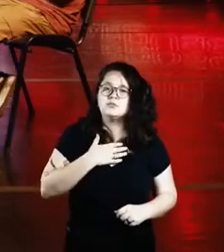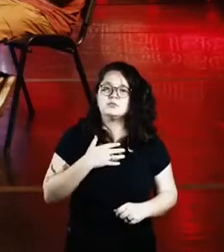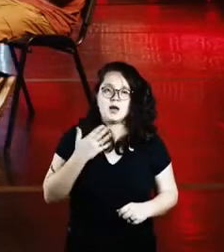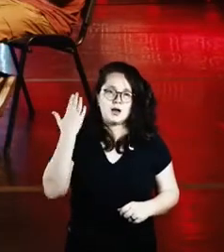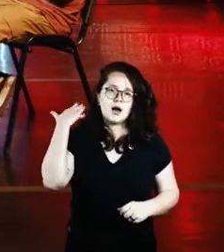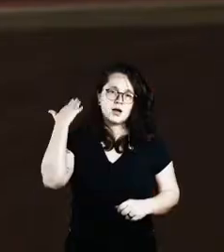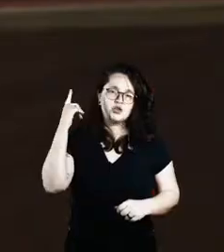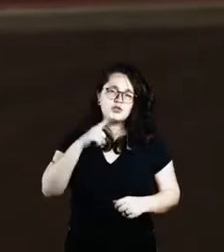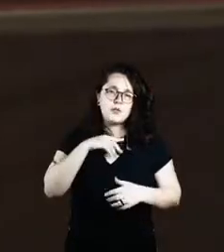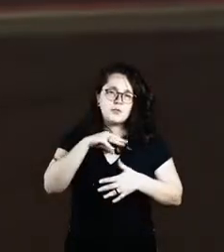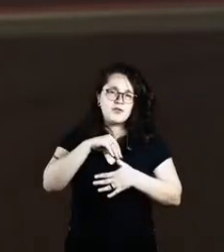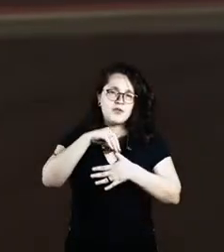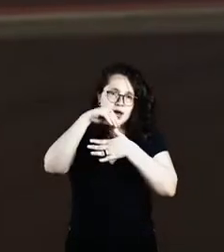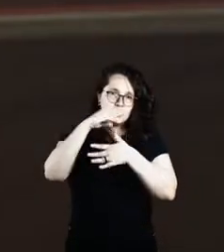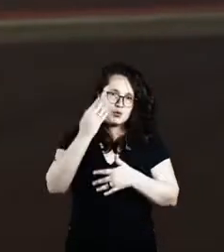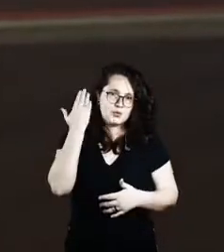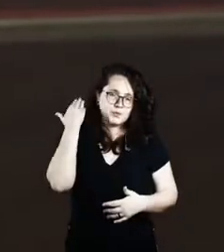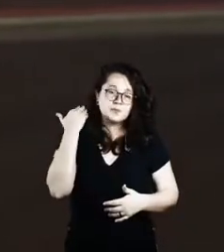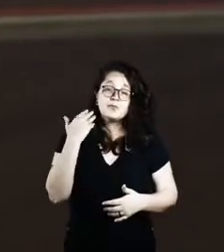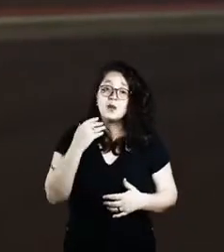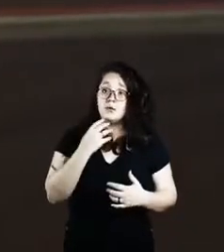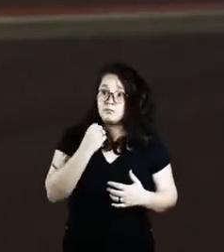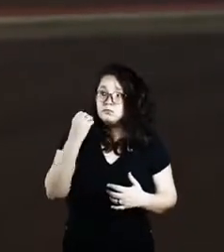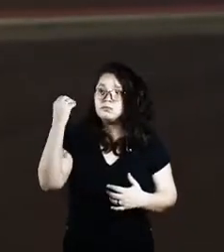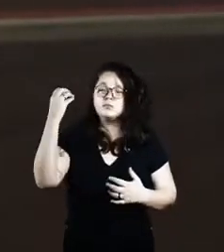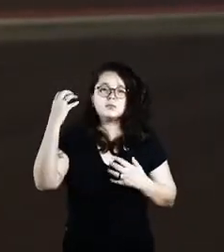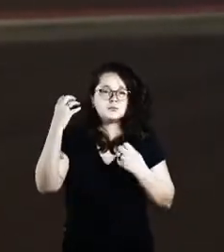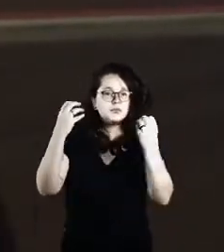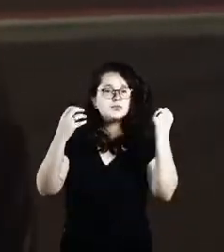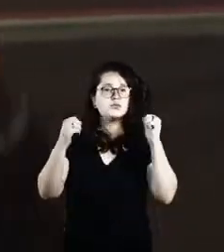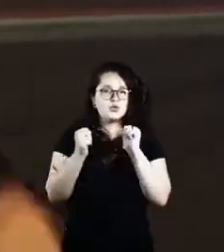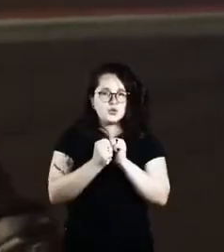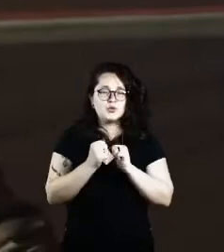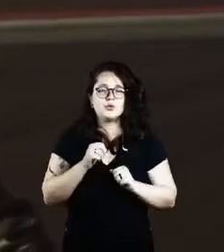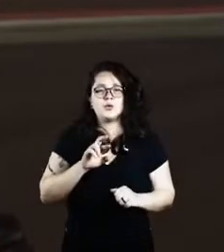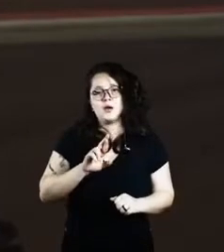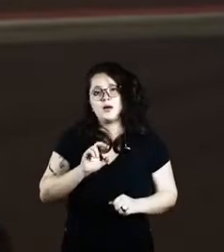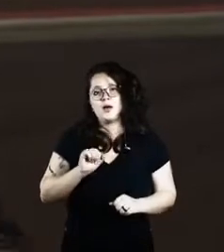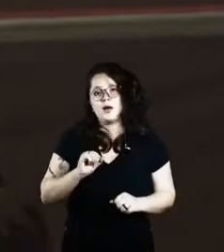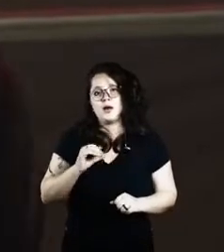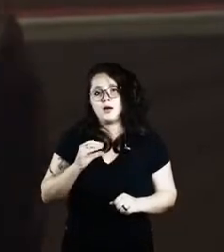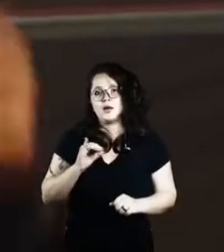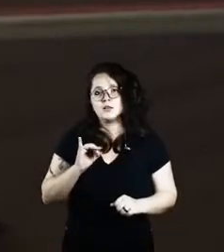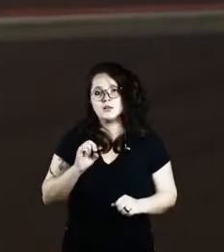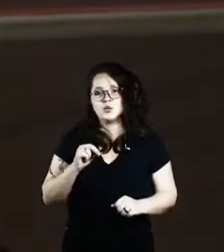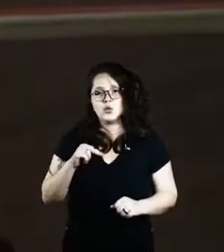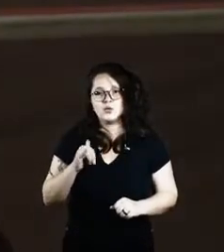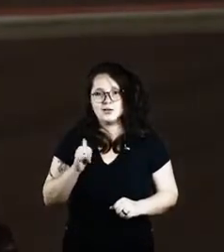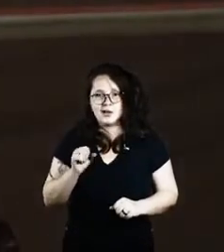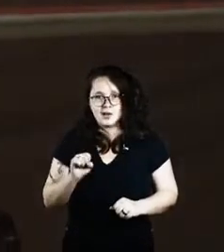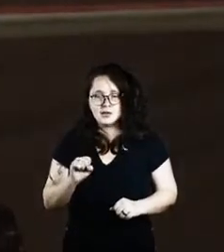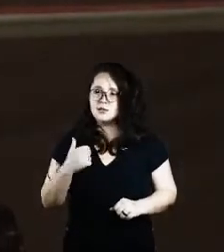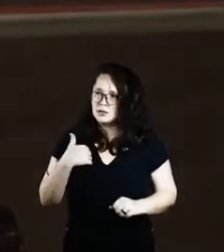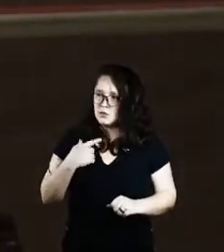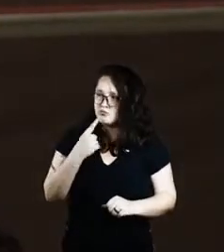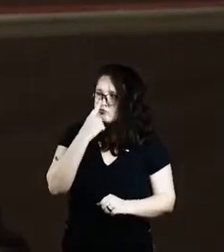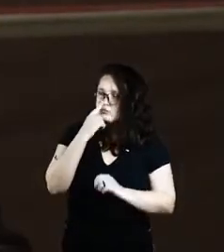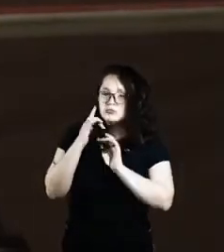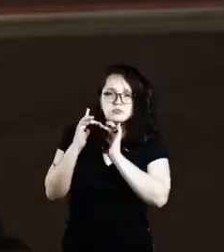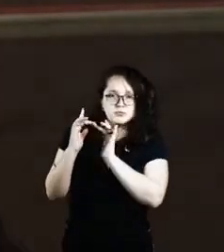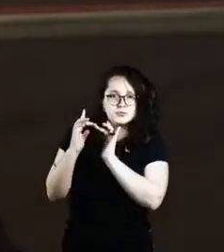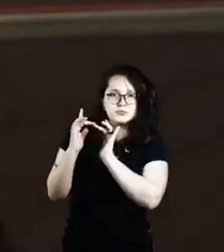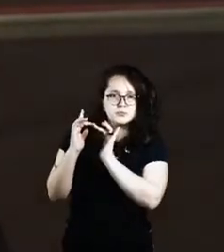a oportunidade de viajar muito assim, com Racionais, né? De fazer turnê, de trabalhar, de conviver e